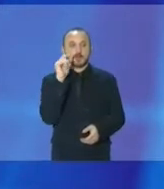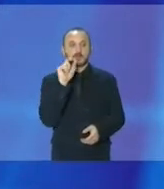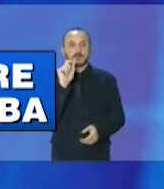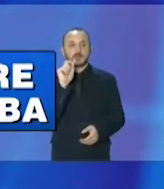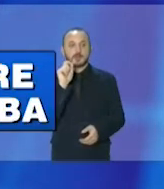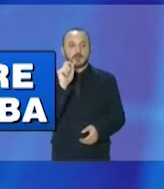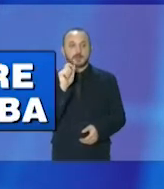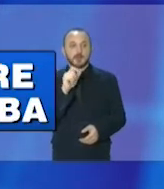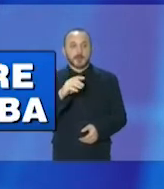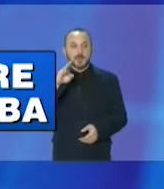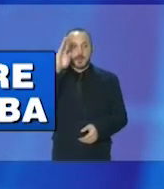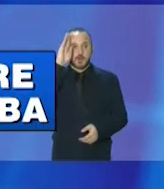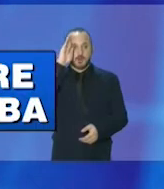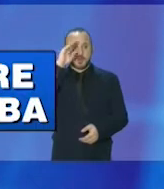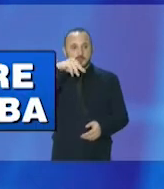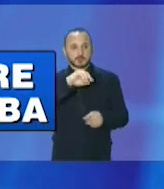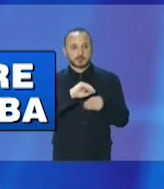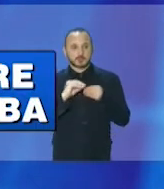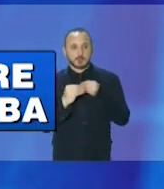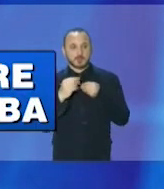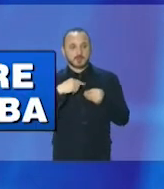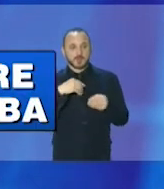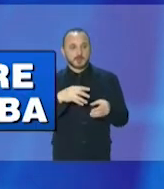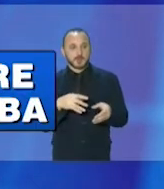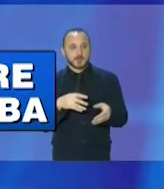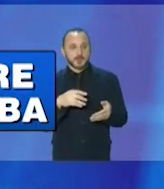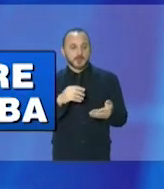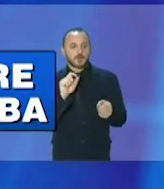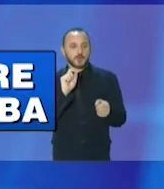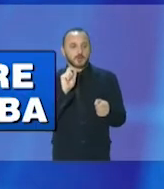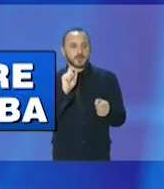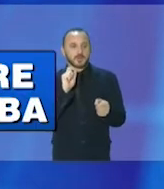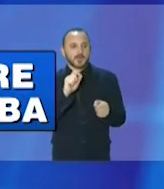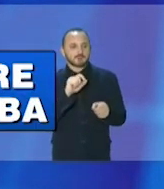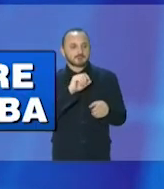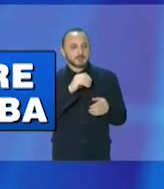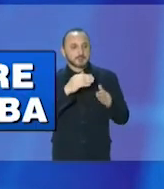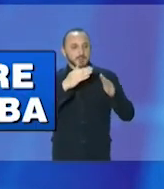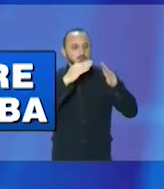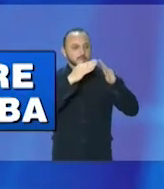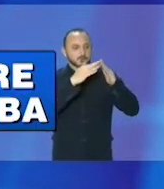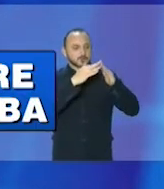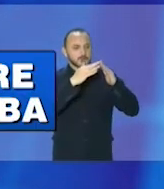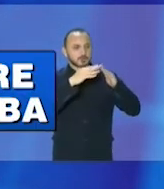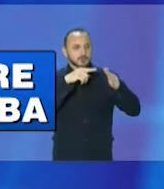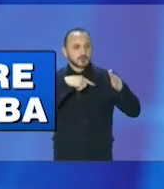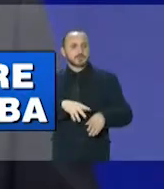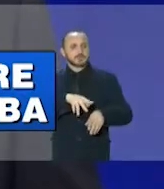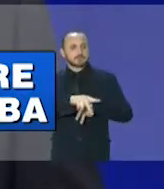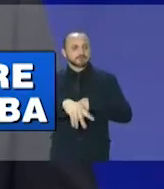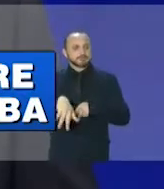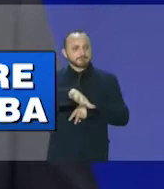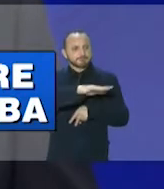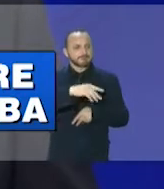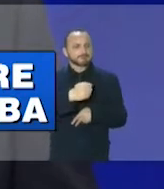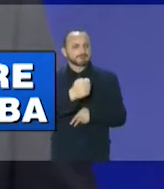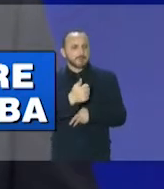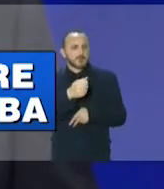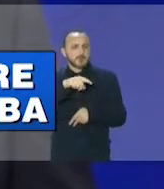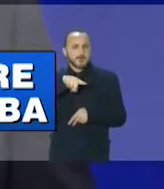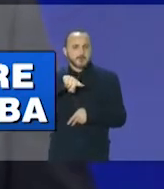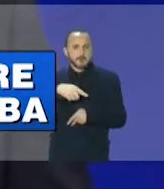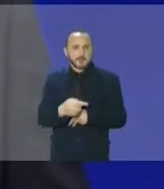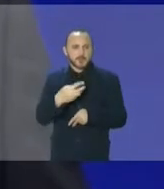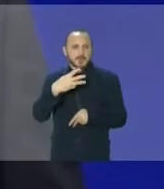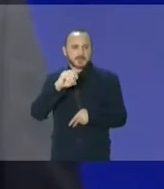como a academia da guarda municipal, vagas em creches para os guardas municipais, toda a estrutura devida. Vou aumentar o